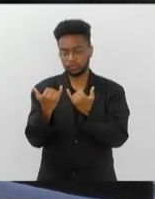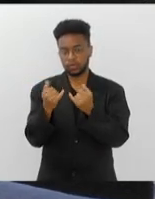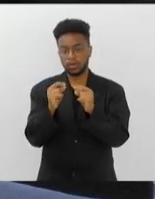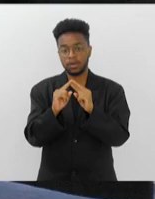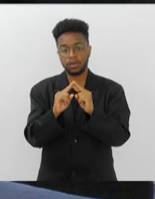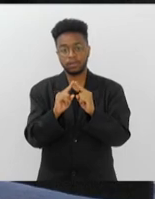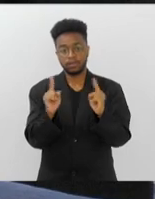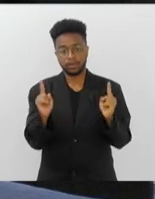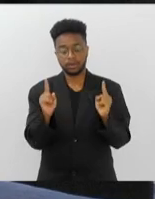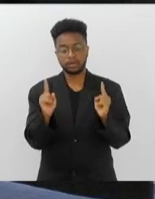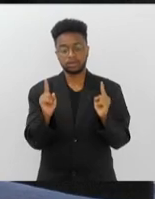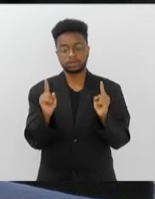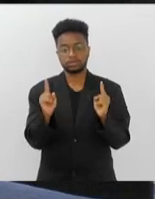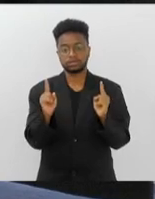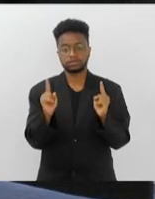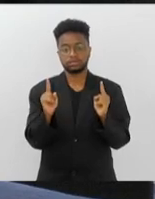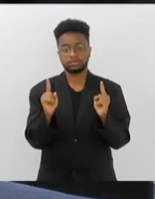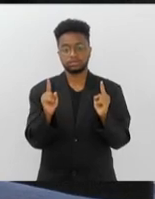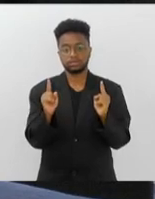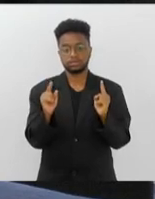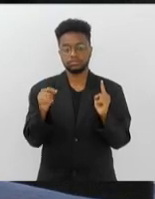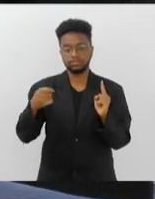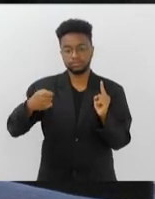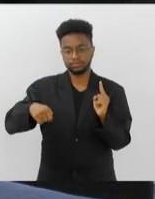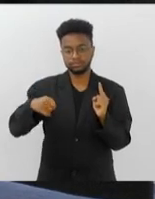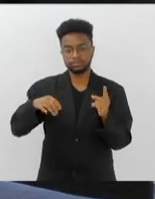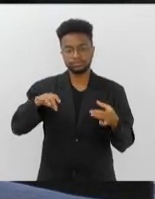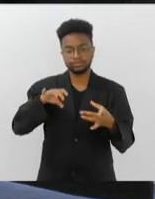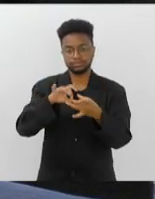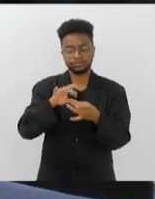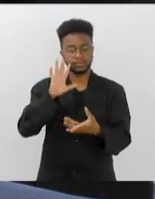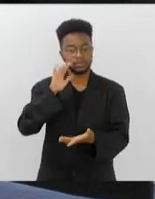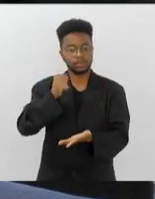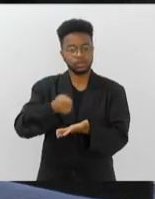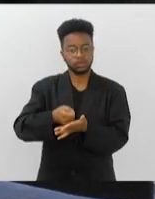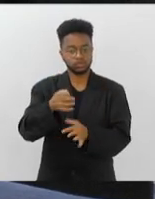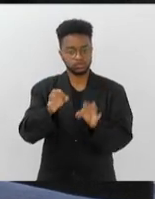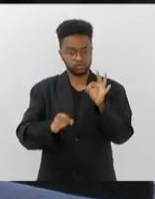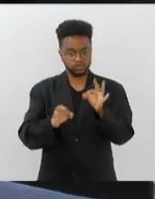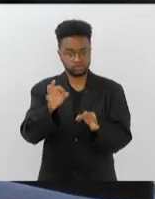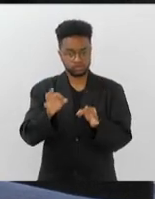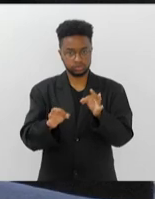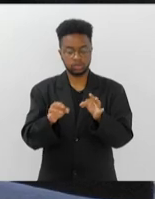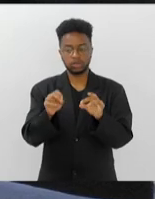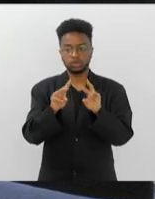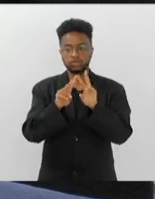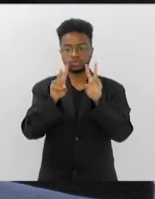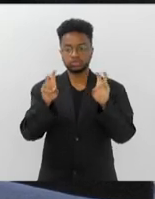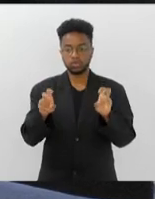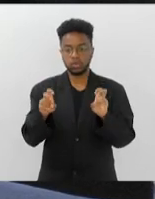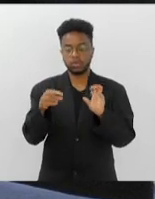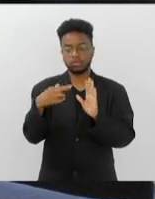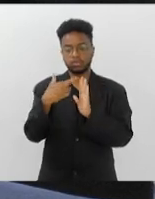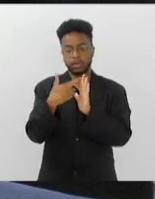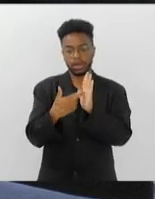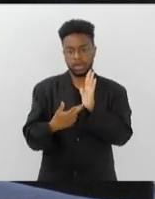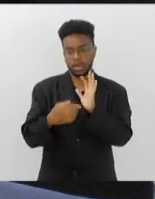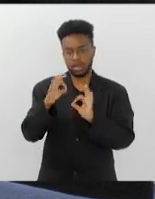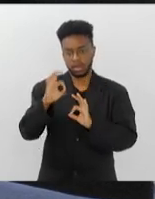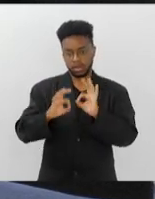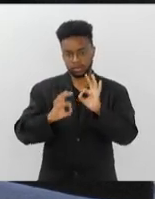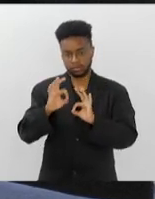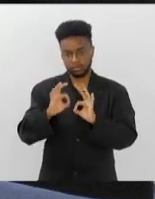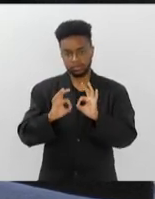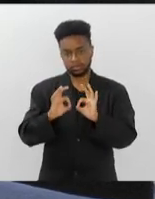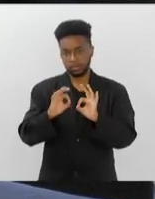ele abordasse as decisões judiciais sob regularização. Perfeito. O